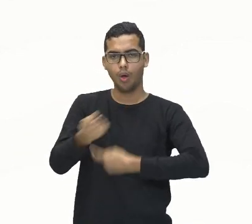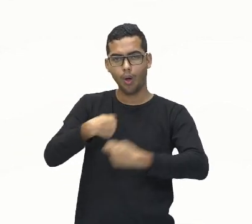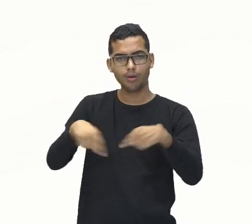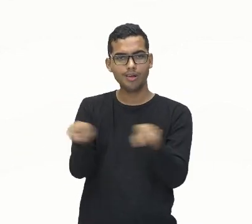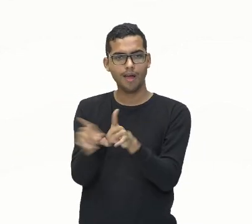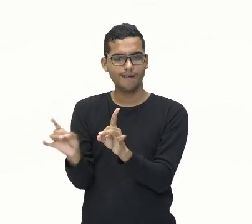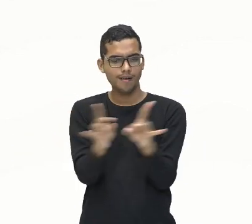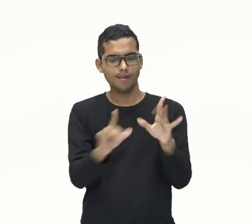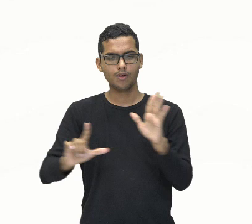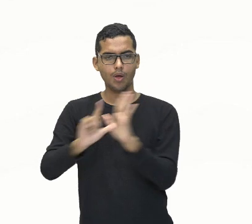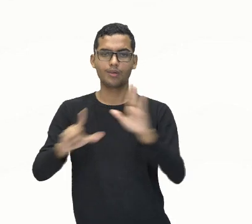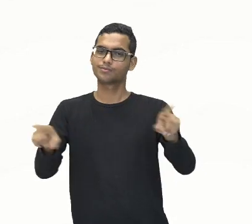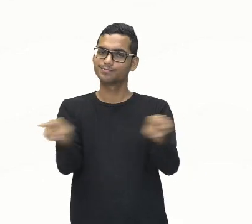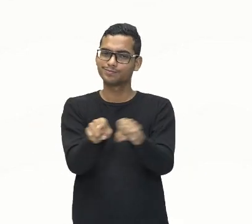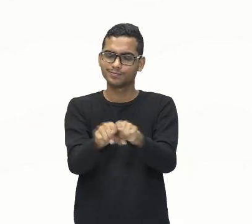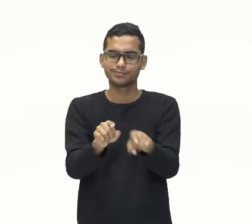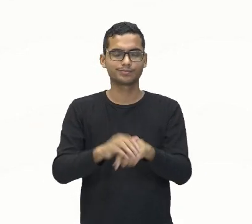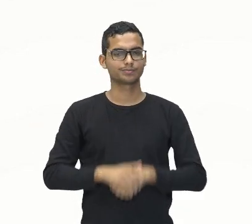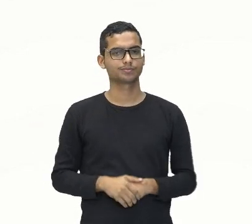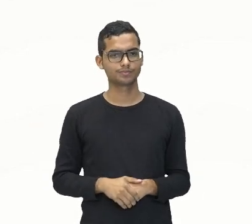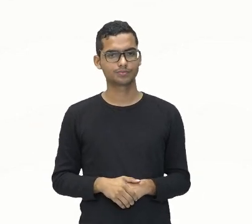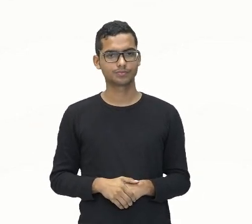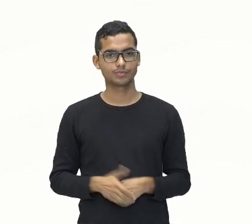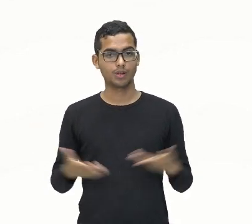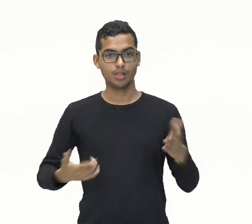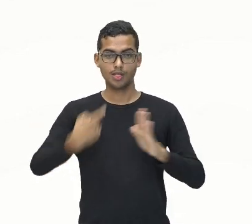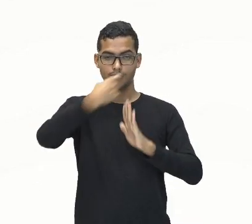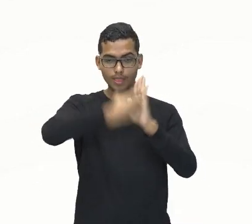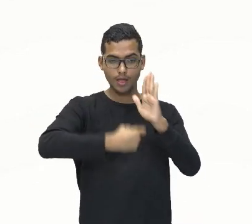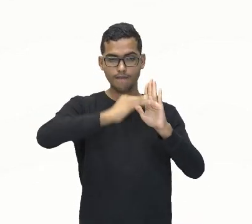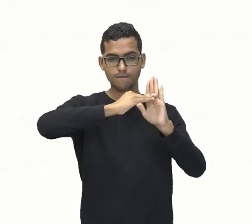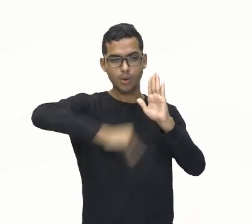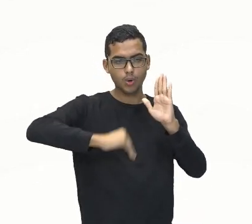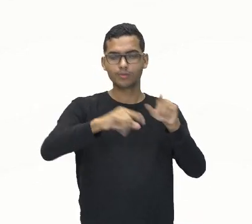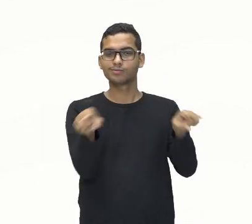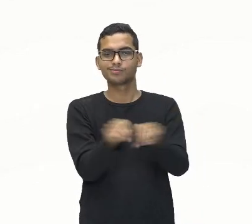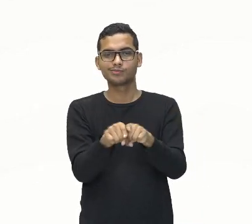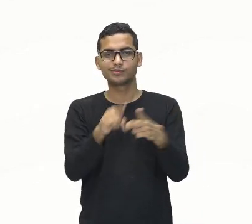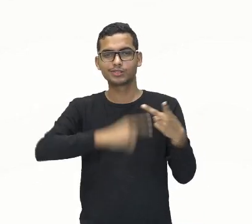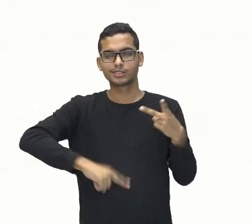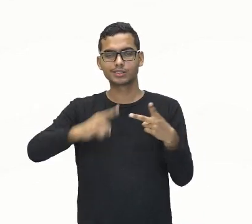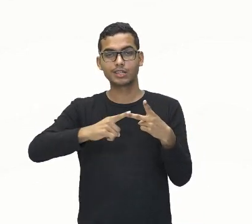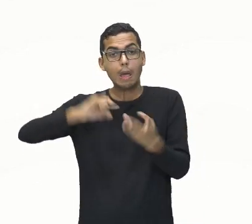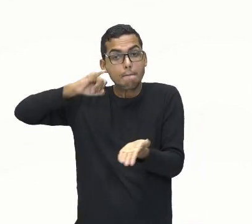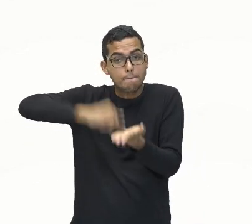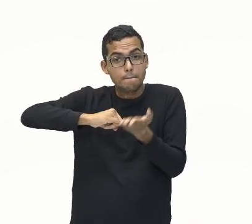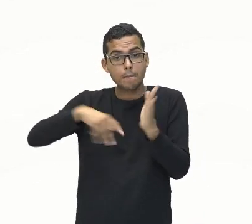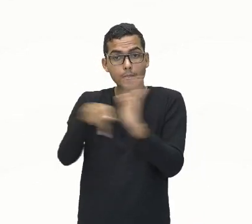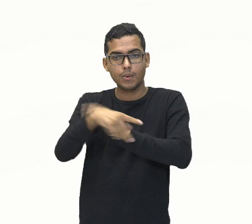só, eliminação de tarifas e de barreiras